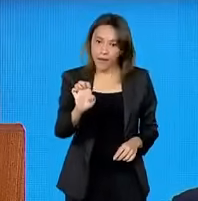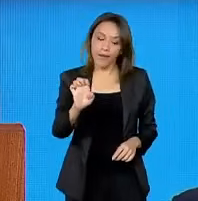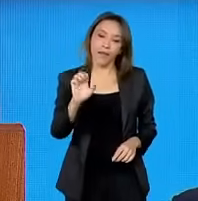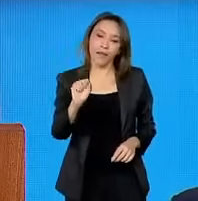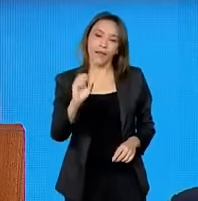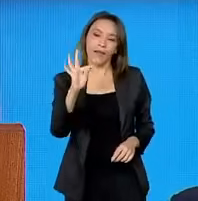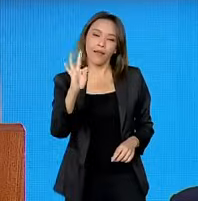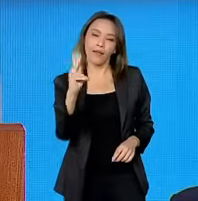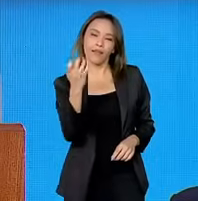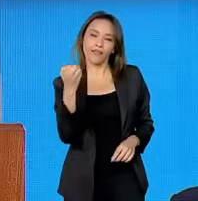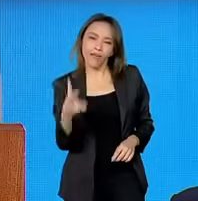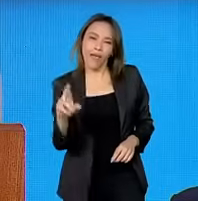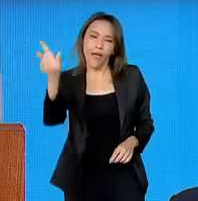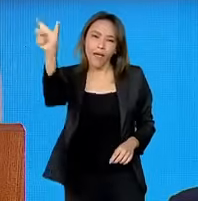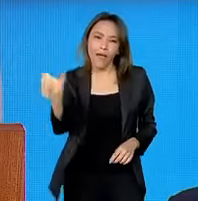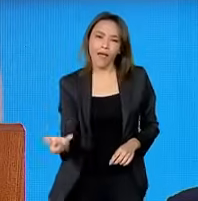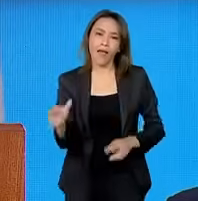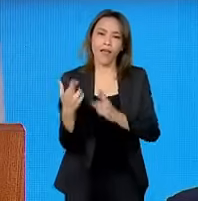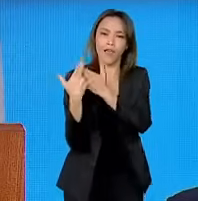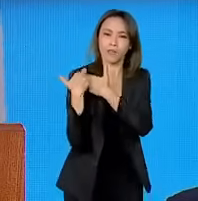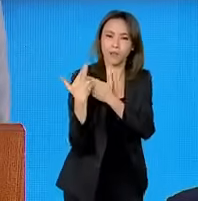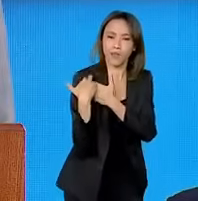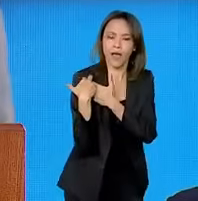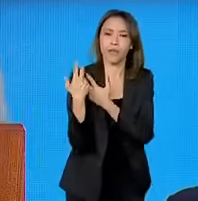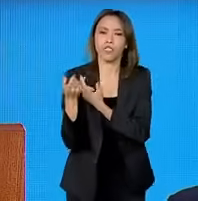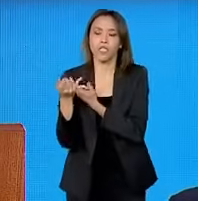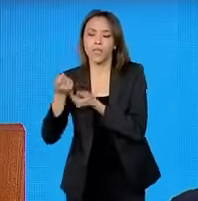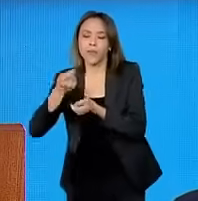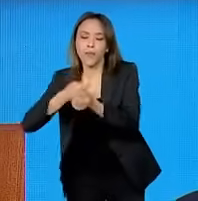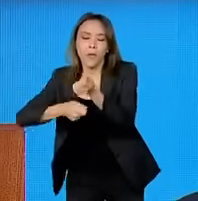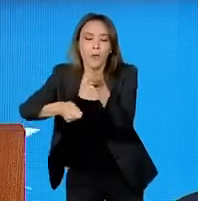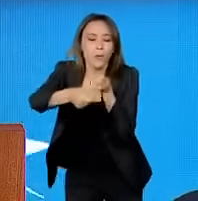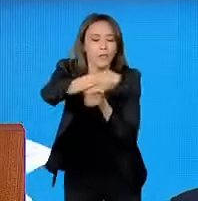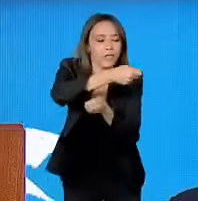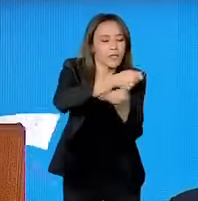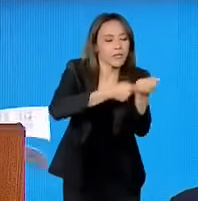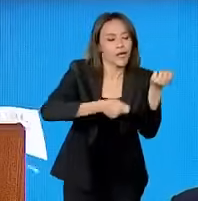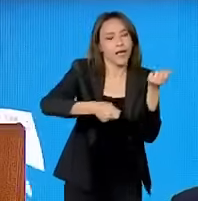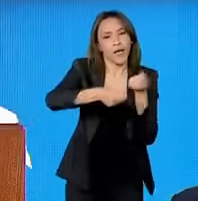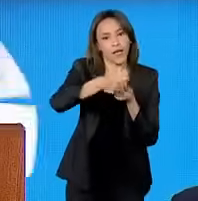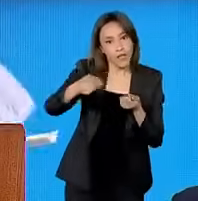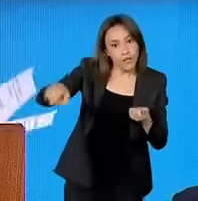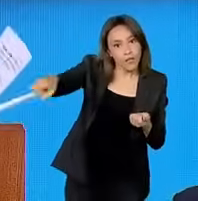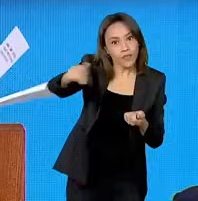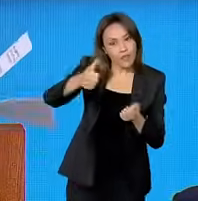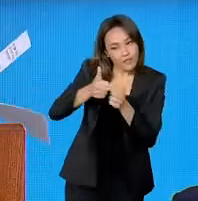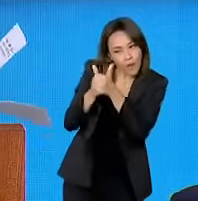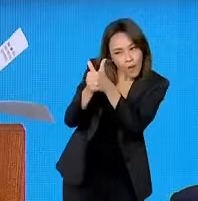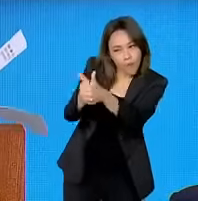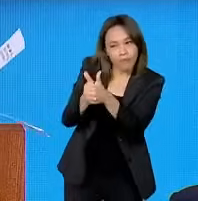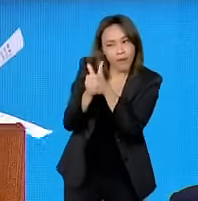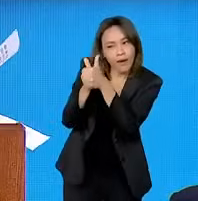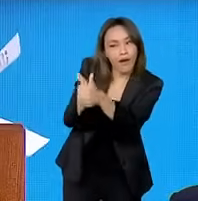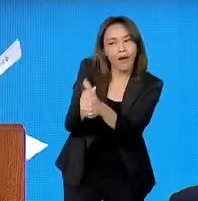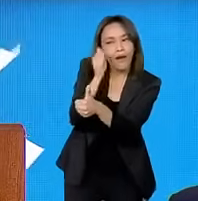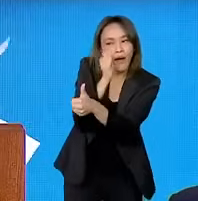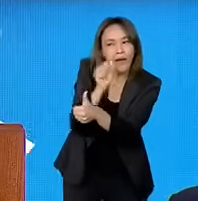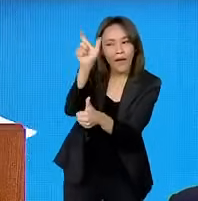por negociação com o servidor público nacional, e vocês acompanham pela imprensa que ela